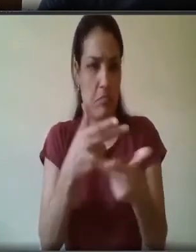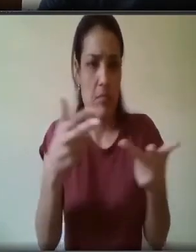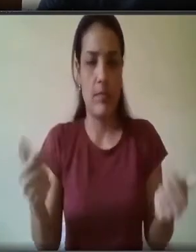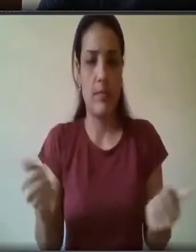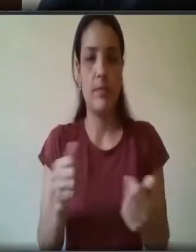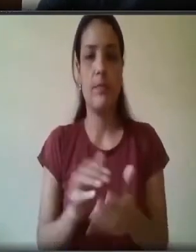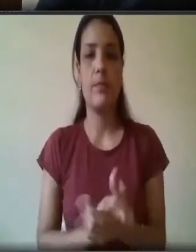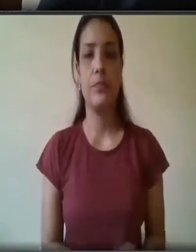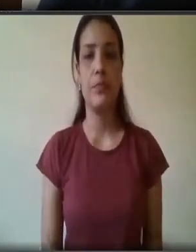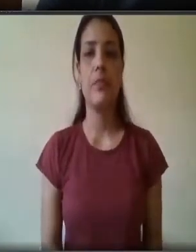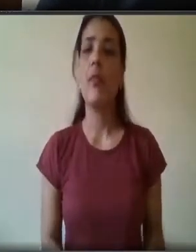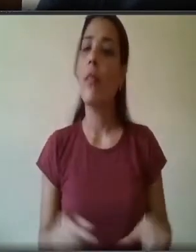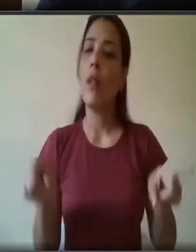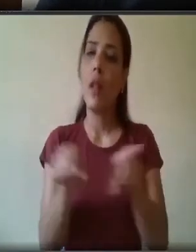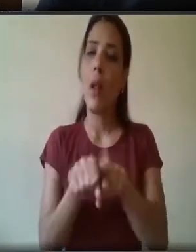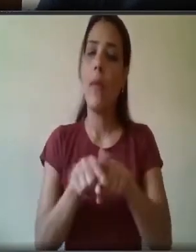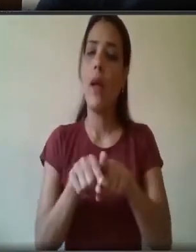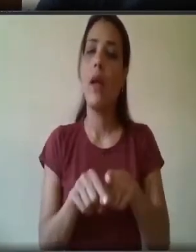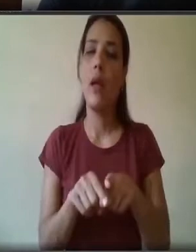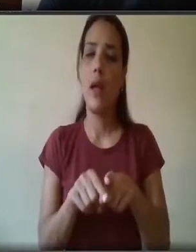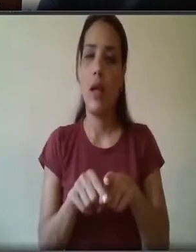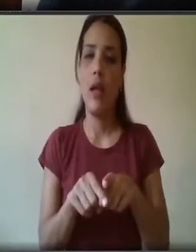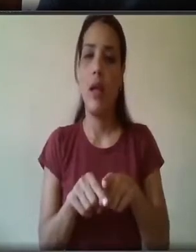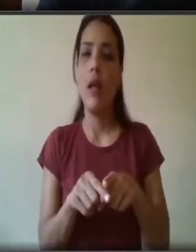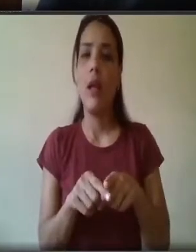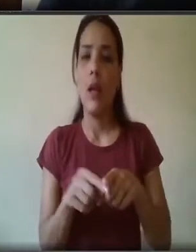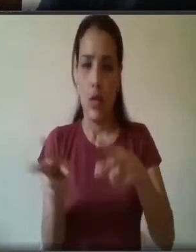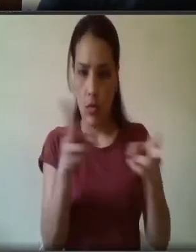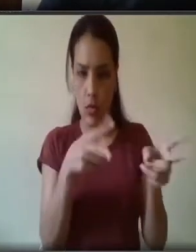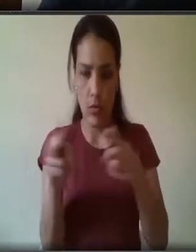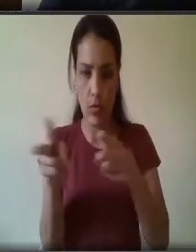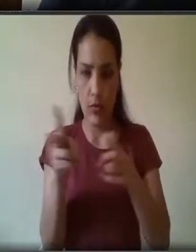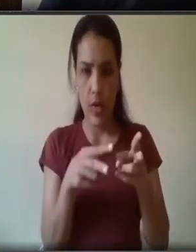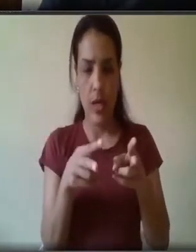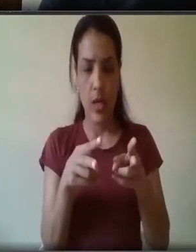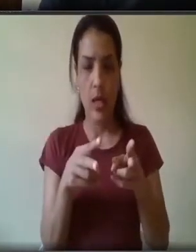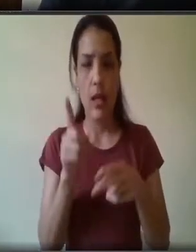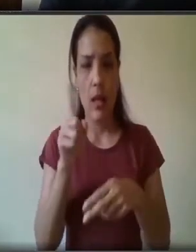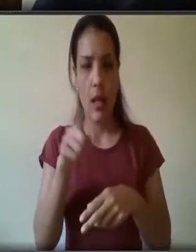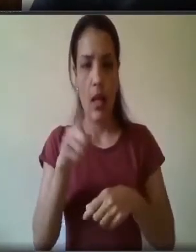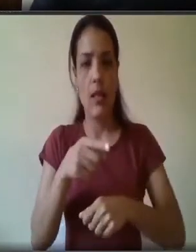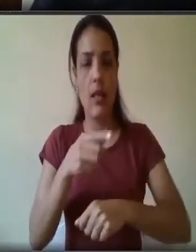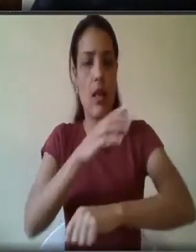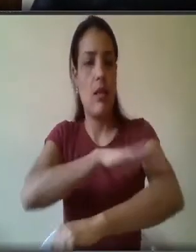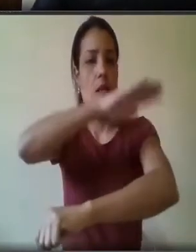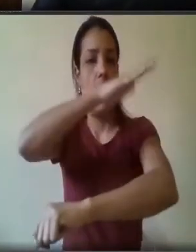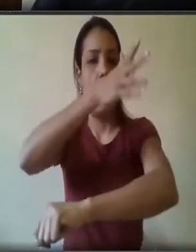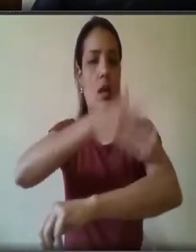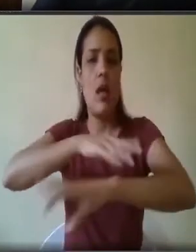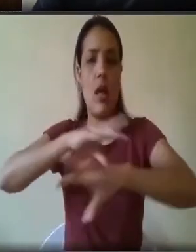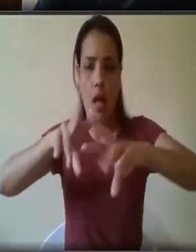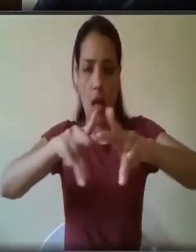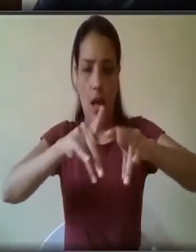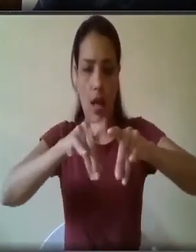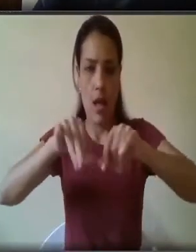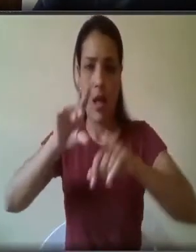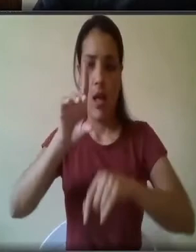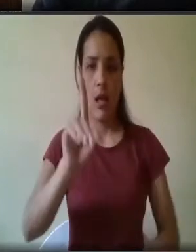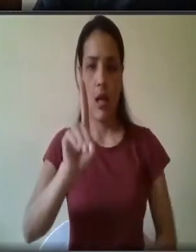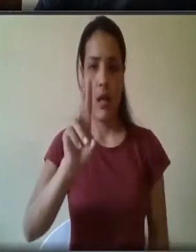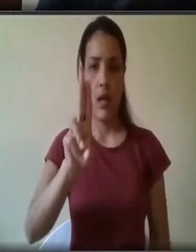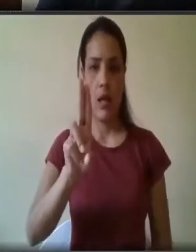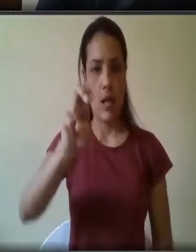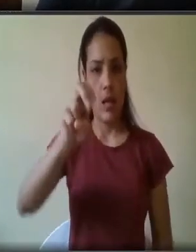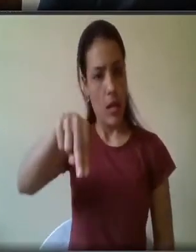altera aqui são o movimento das dunas, né? Então, o vento